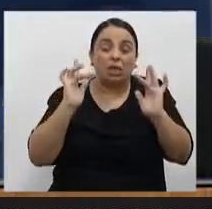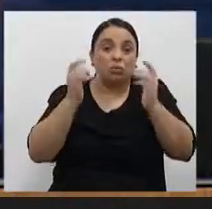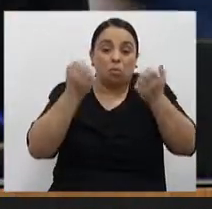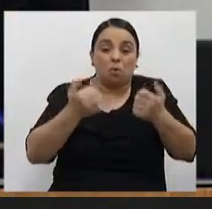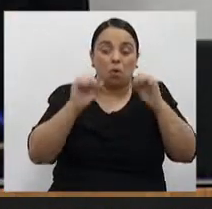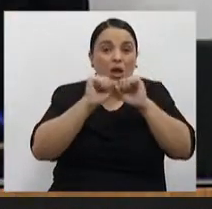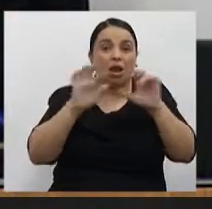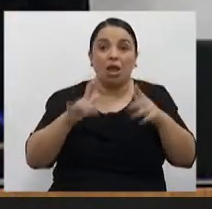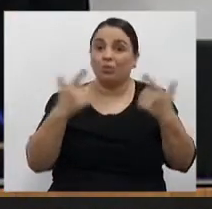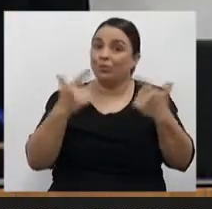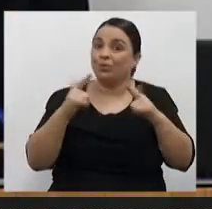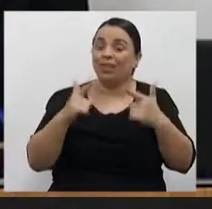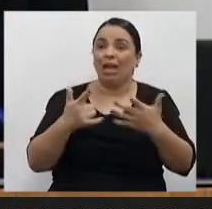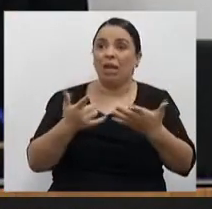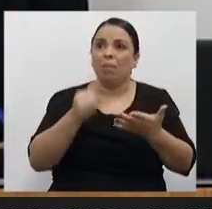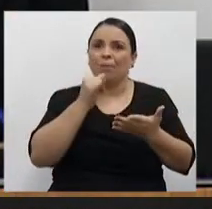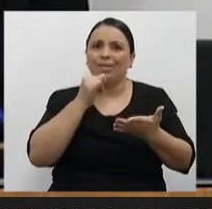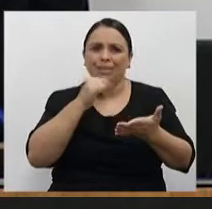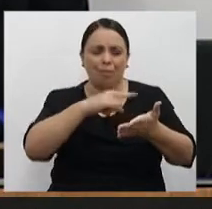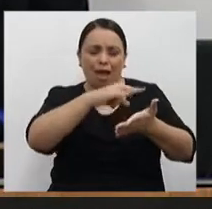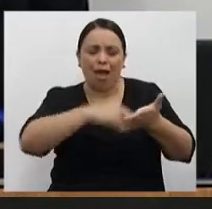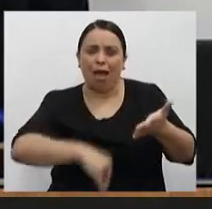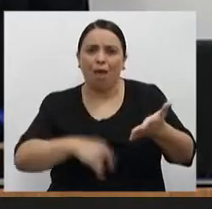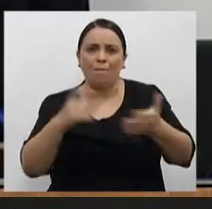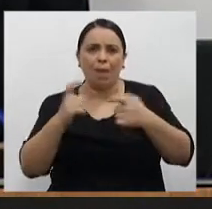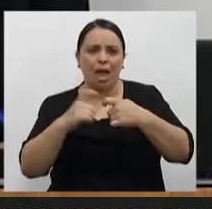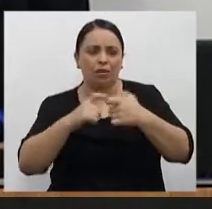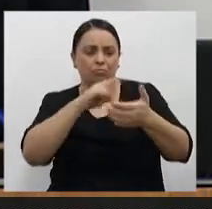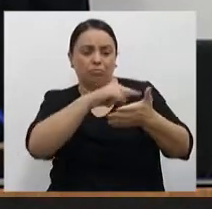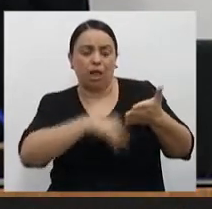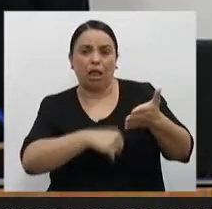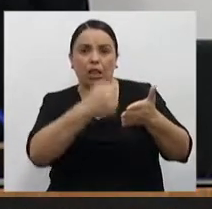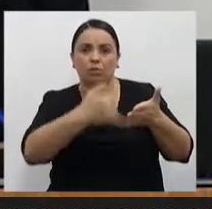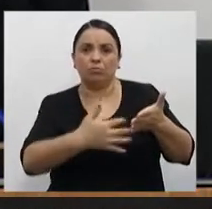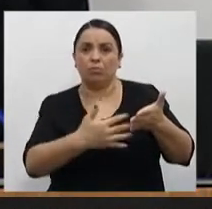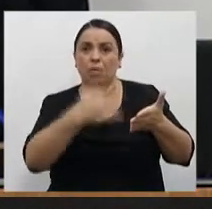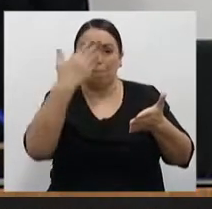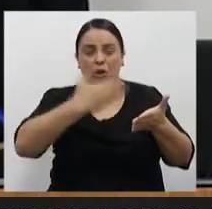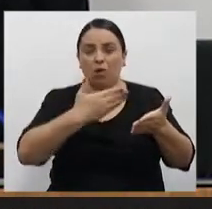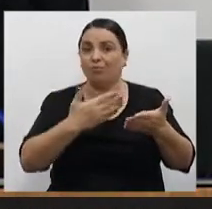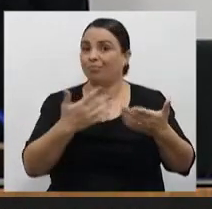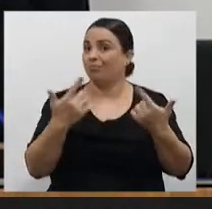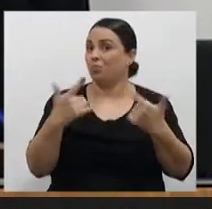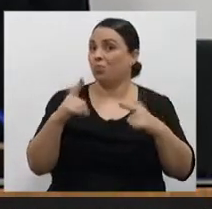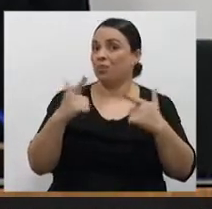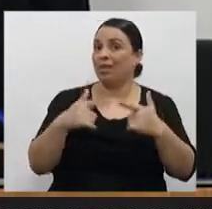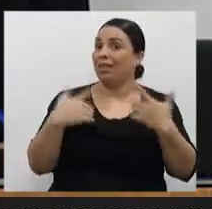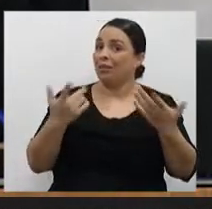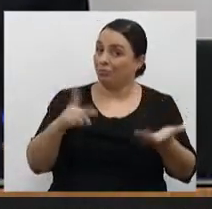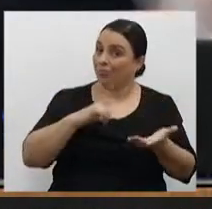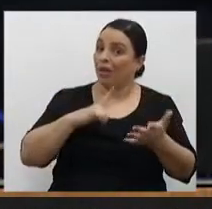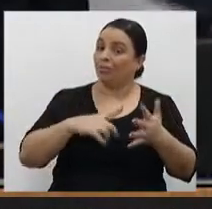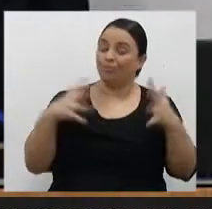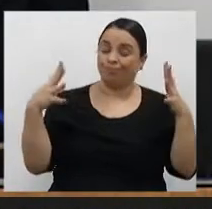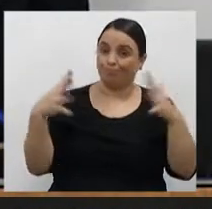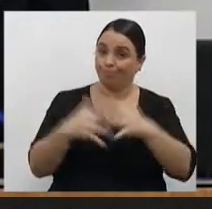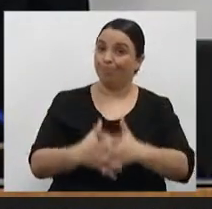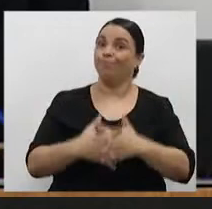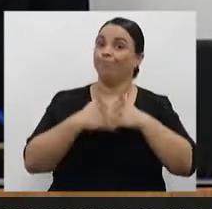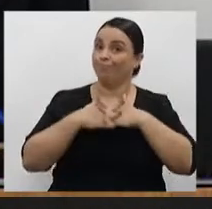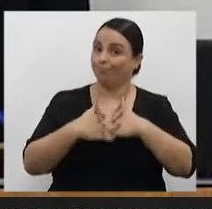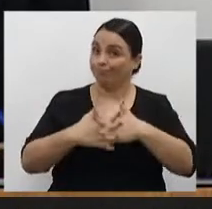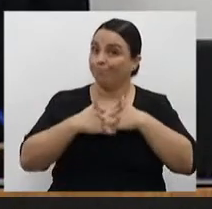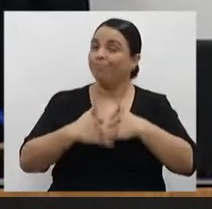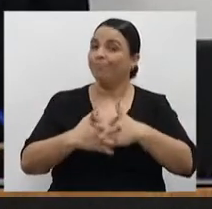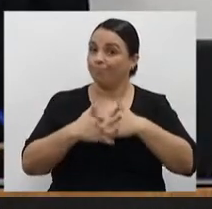Então, ou seja, está tudo muito confuso. Então, essa audiência, só para terminar aqui, iniciar a fala e passar até a fala para os outros